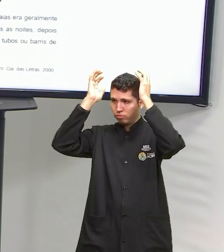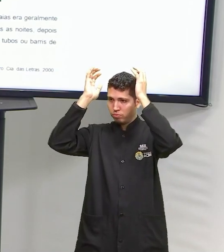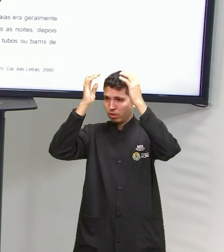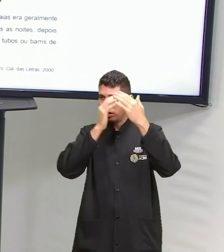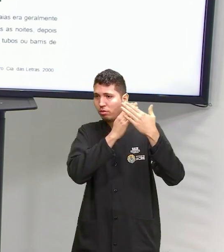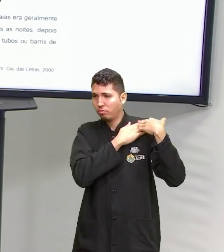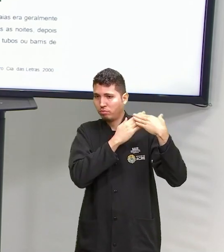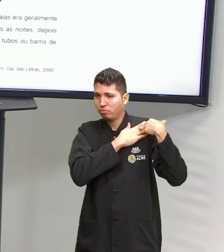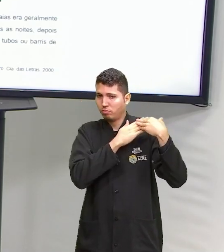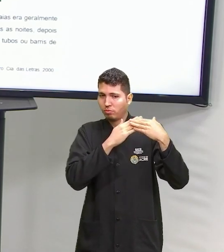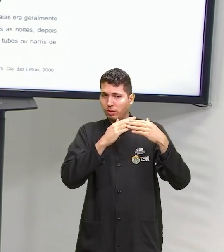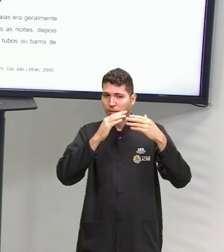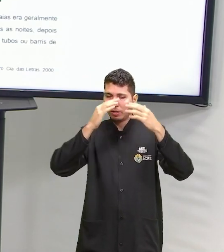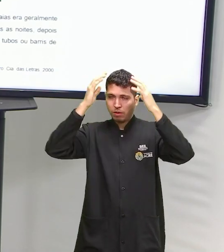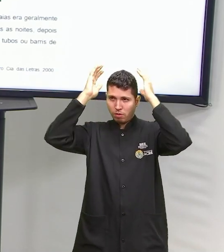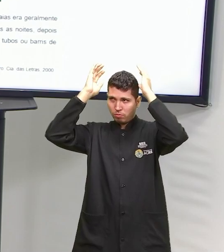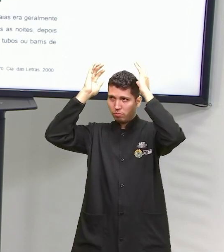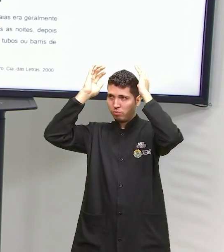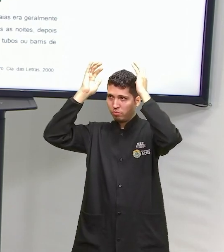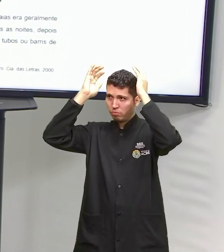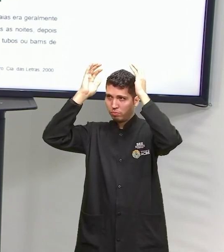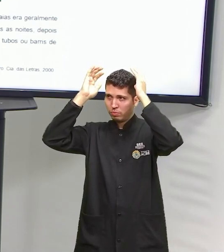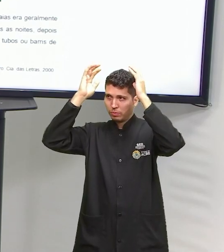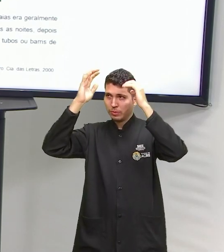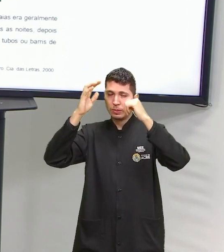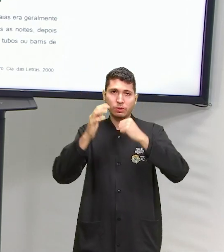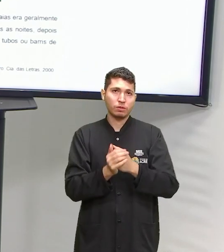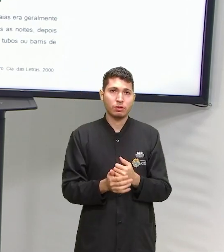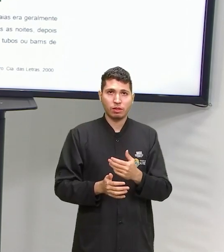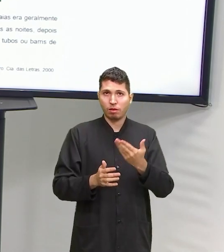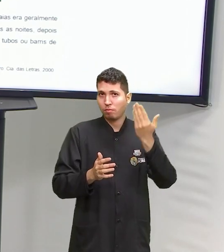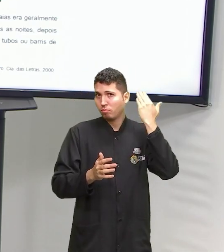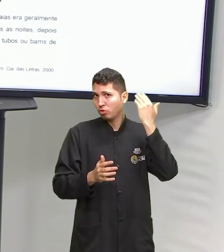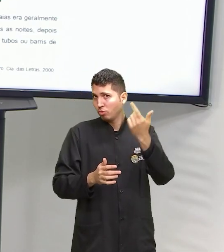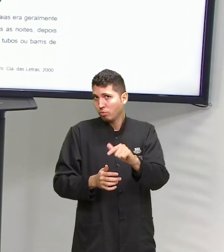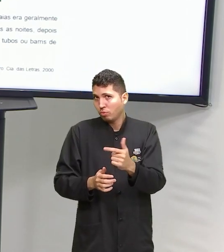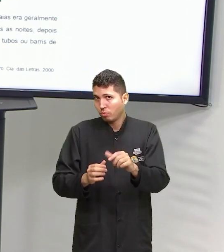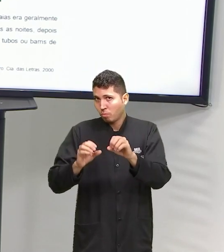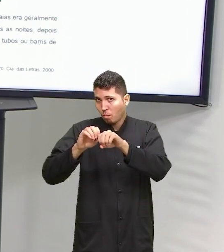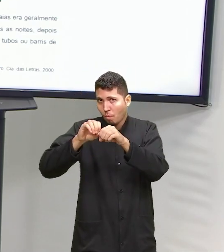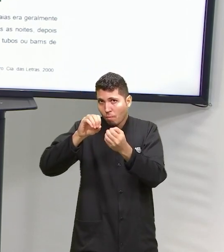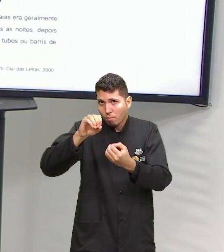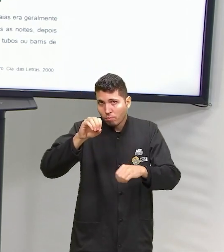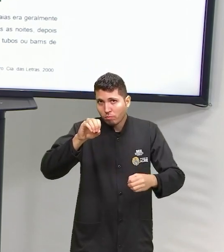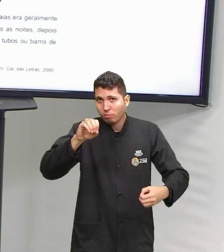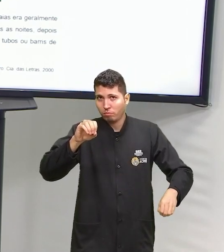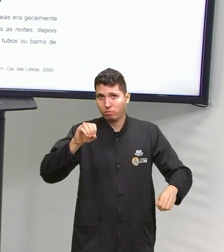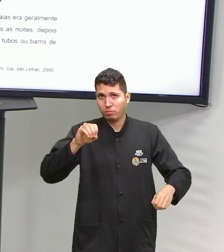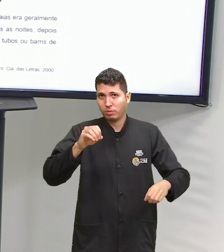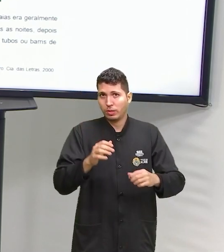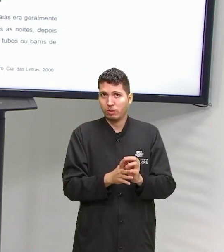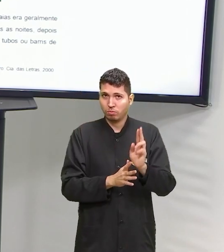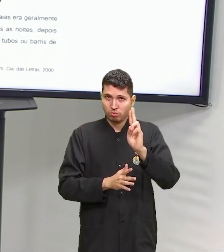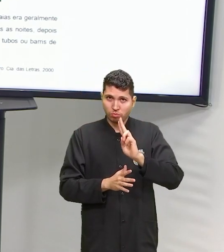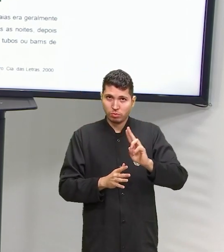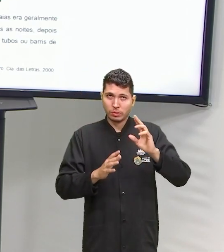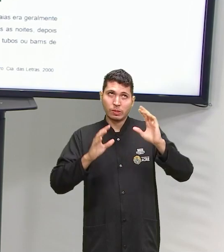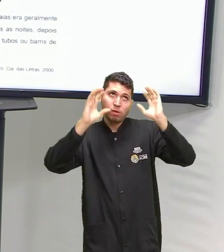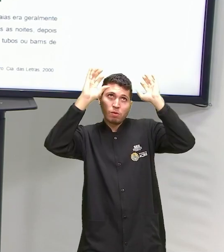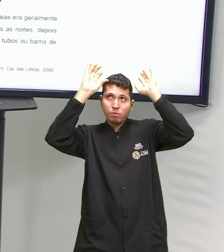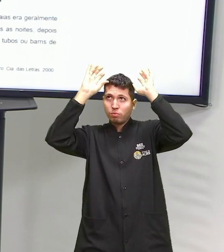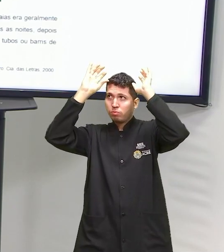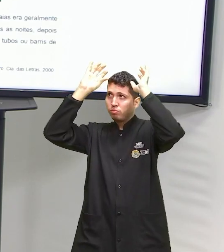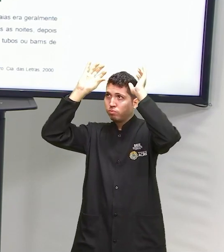daquela família, né? Lembrando que na época a gente não tinha saneamento básico, então todos os dejetos eram feitos em barris, e esses barris